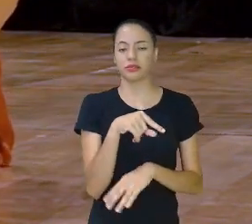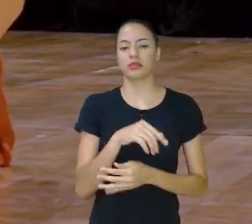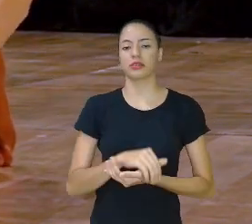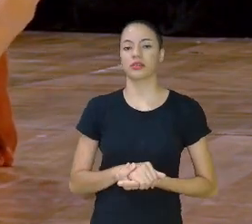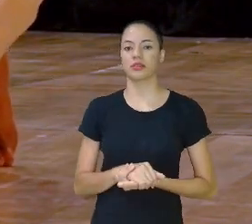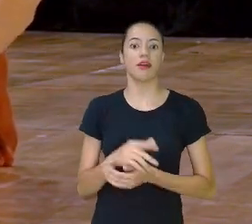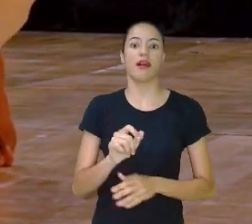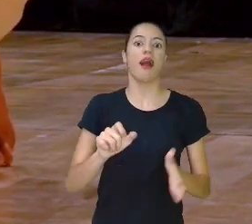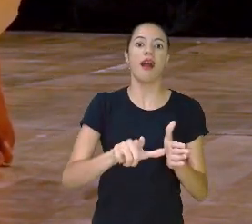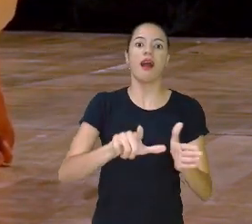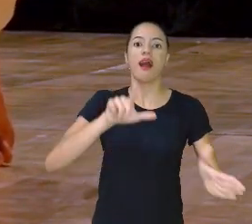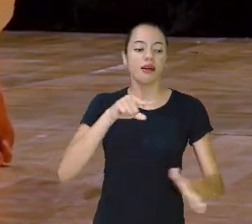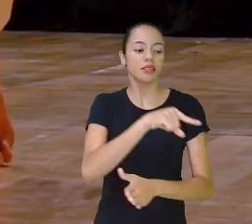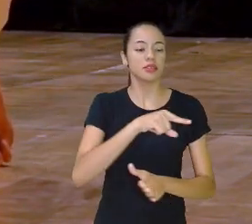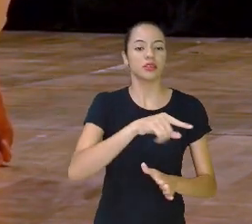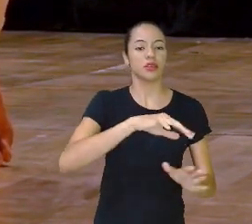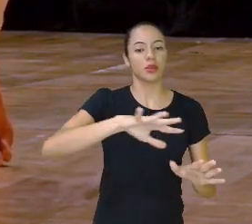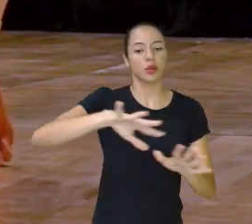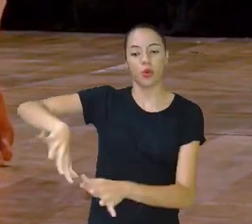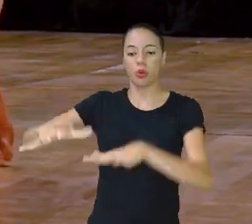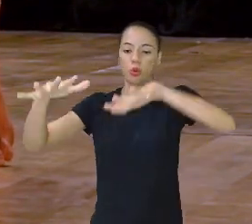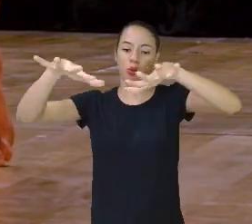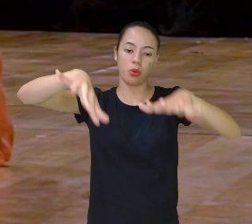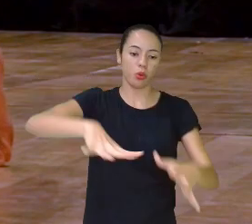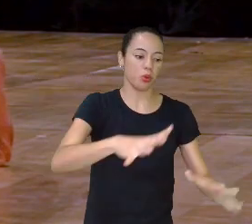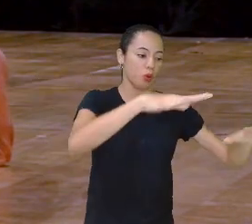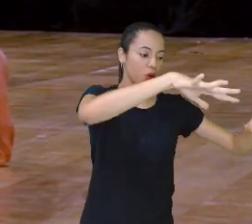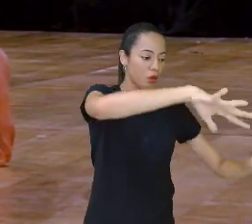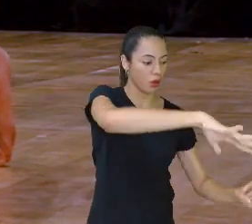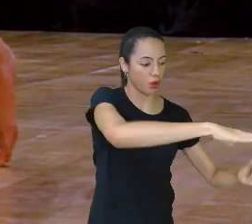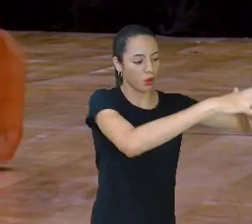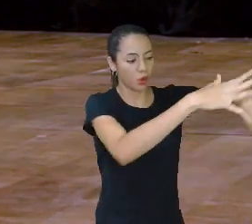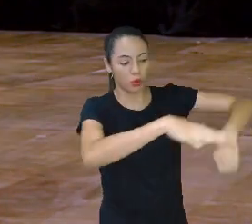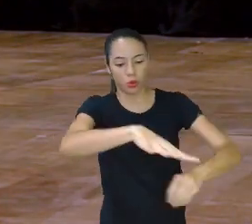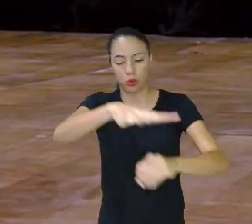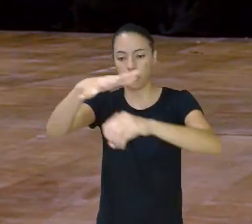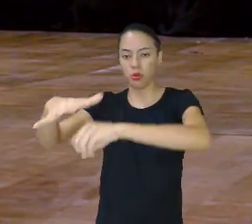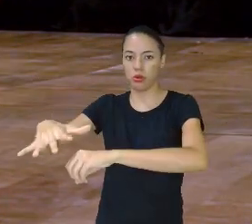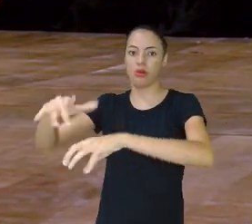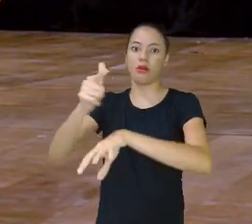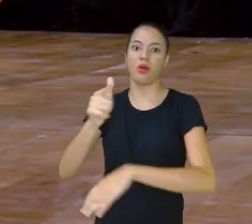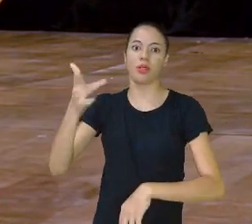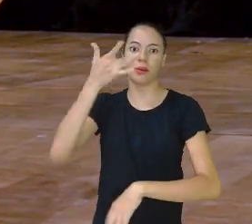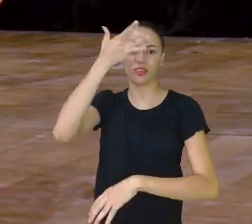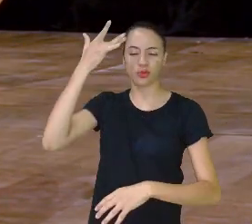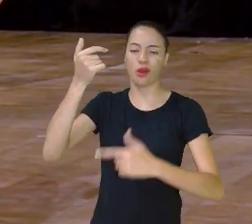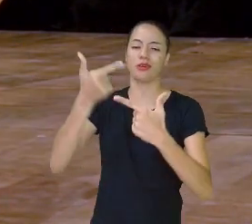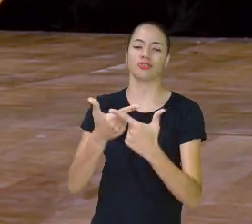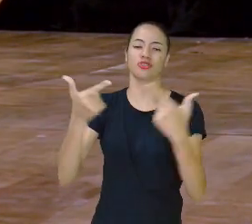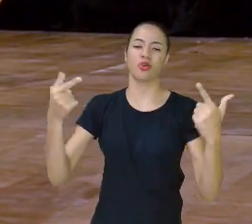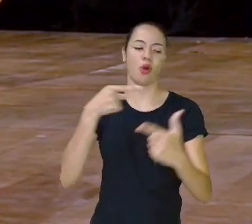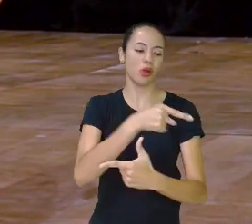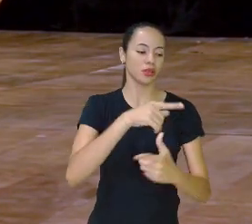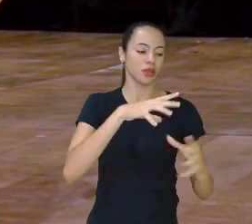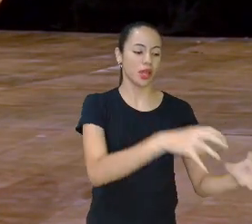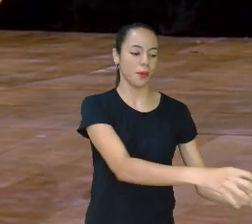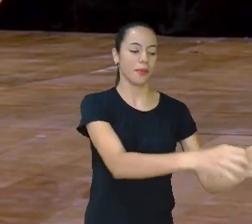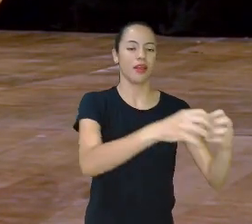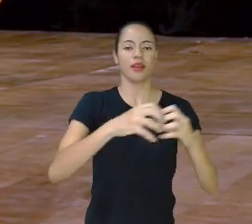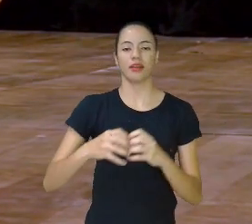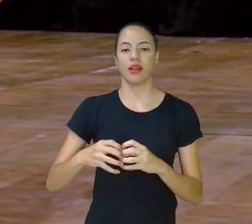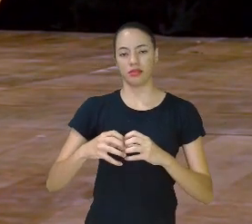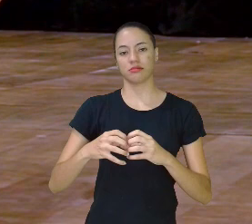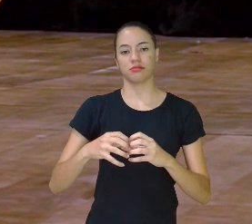antes que te leve, alguém não tenha a sorte de te ter em casa, de te apanhar